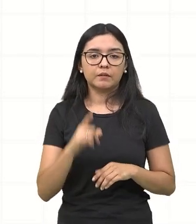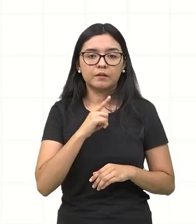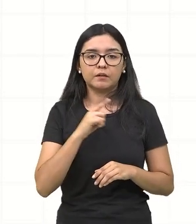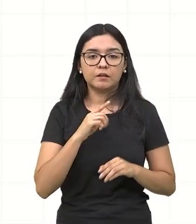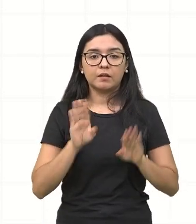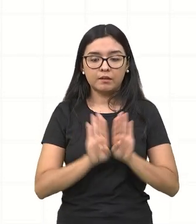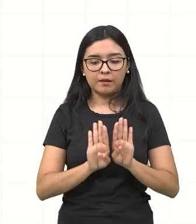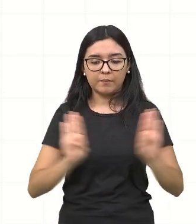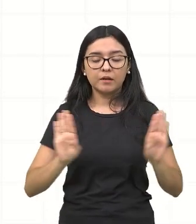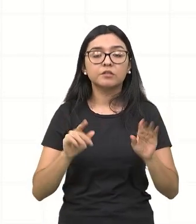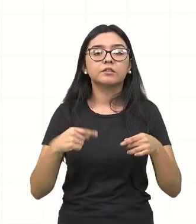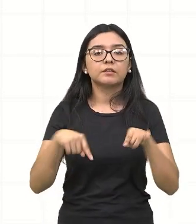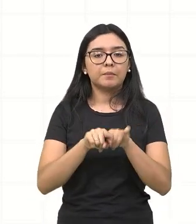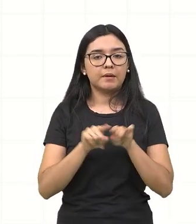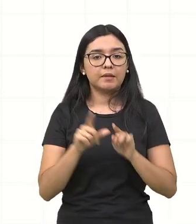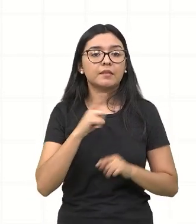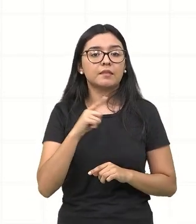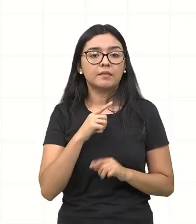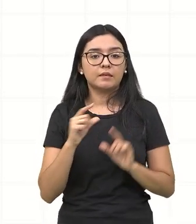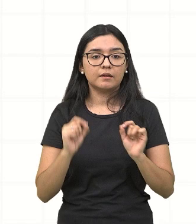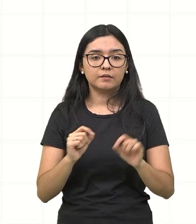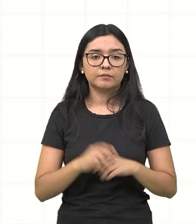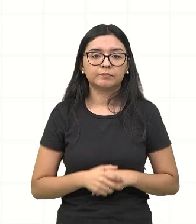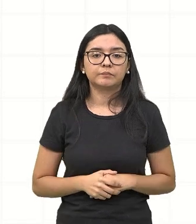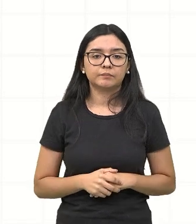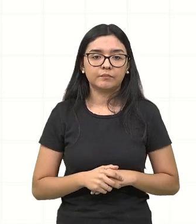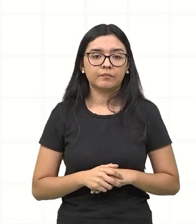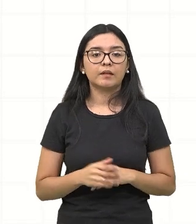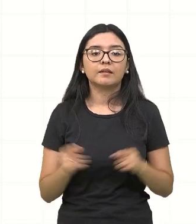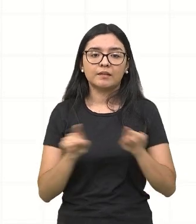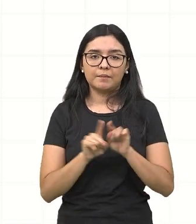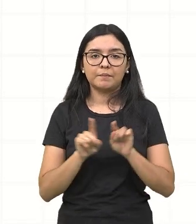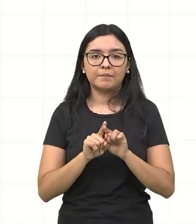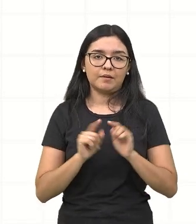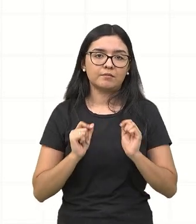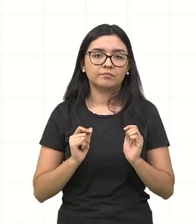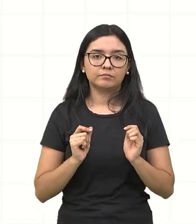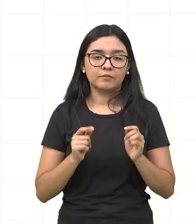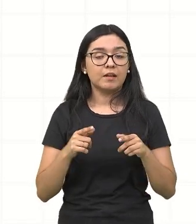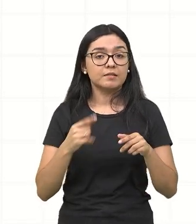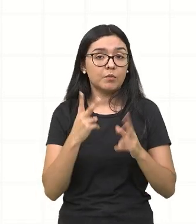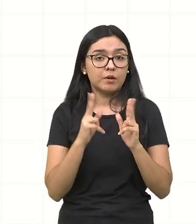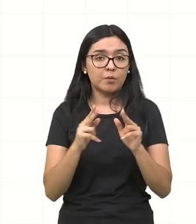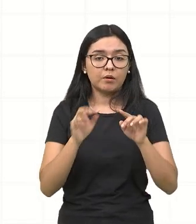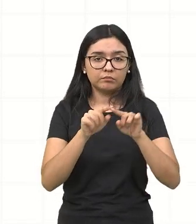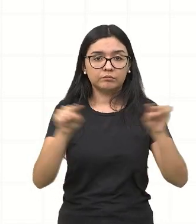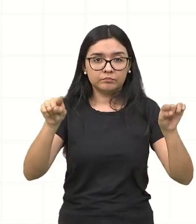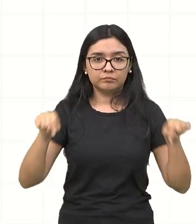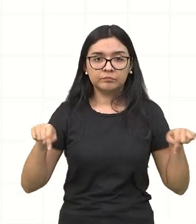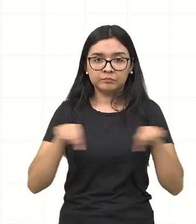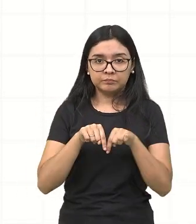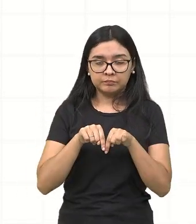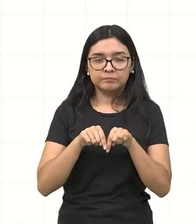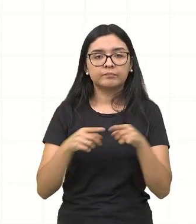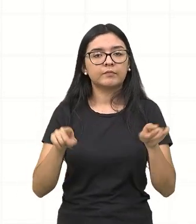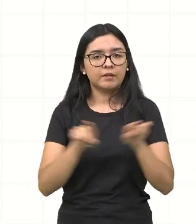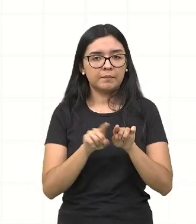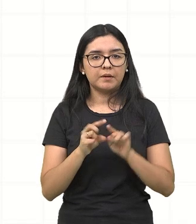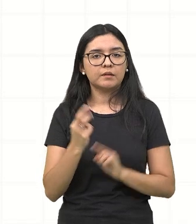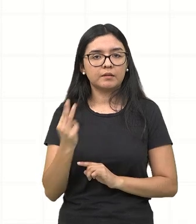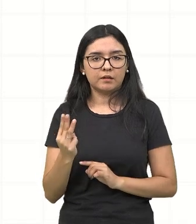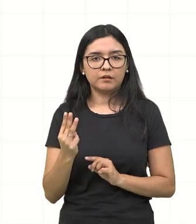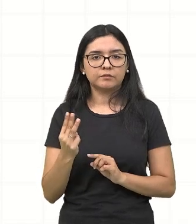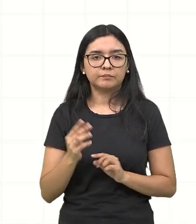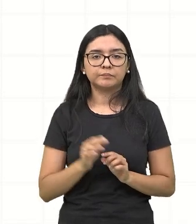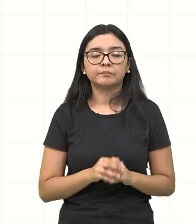aqui, né, nós vamos ter 3, porque esse é um paralelepípedo, eles são iguais, tá bom? Então lá atrás também vai ter 3,